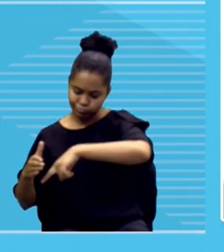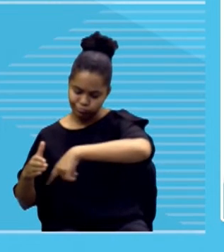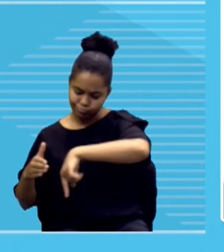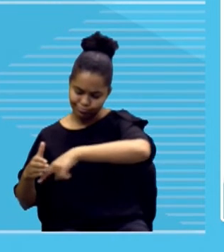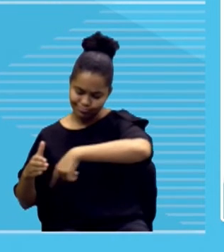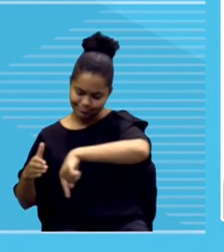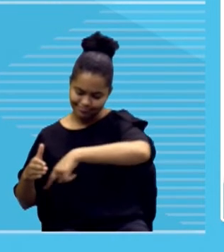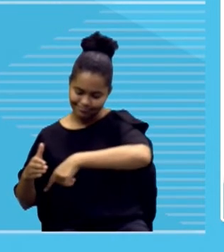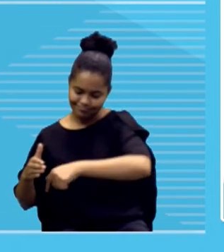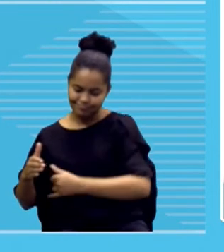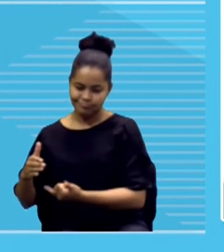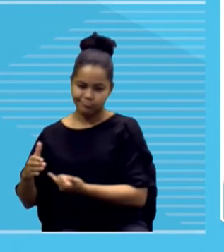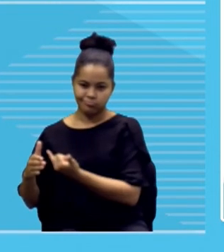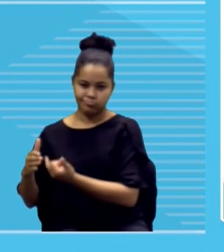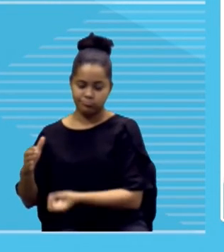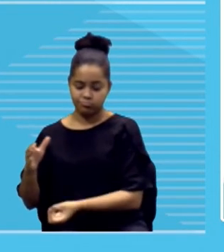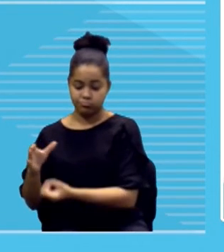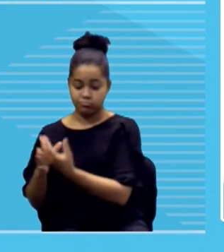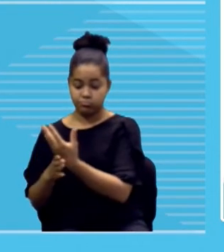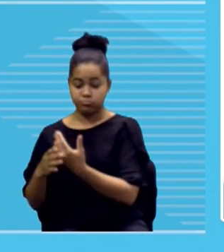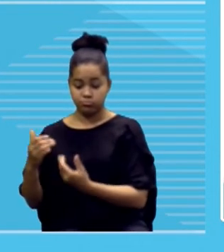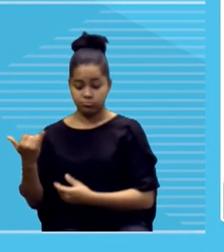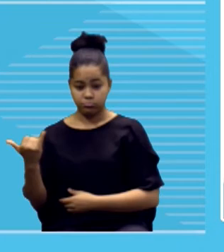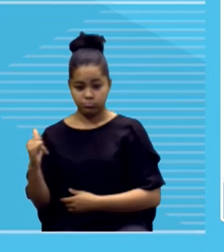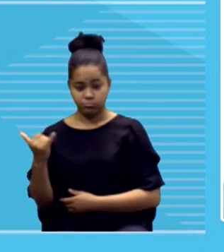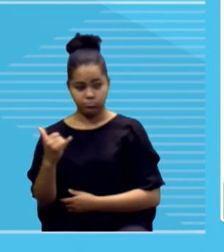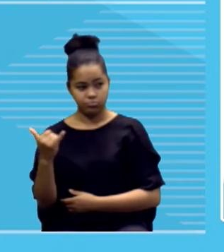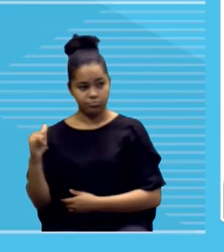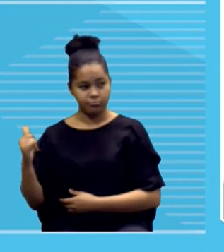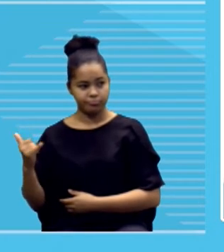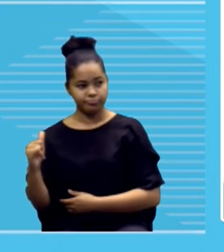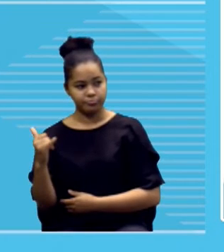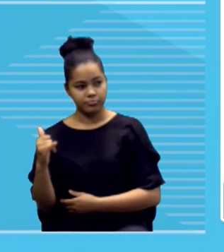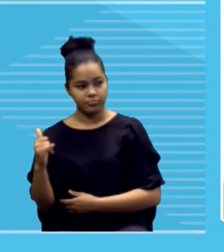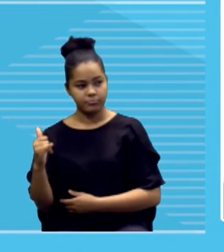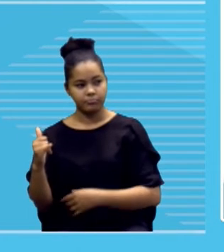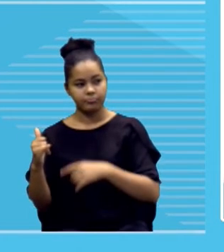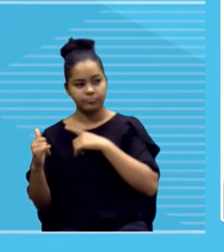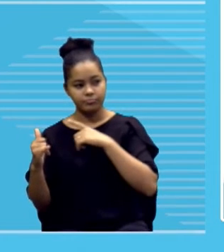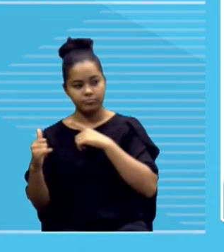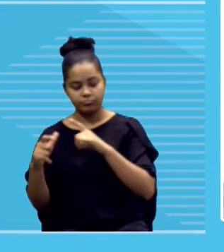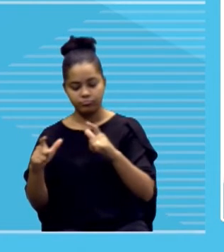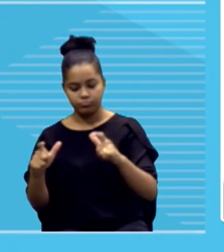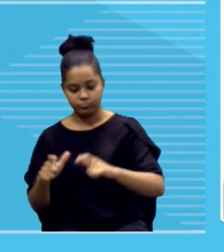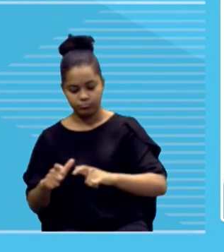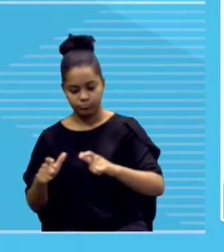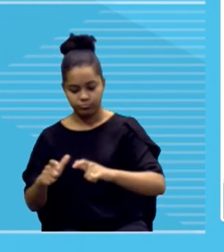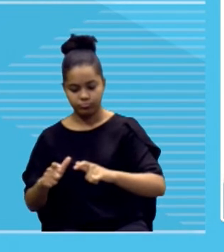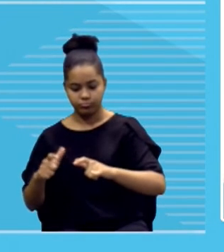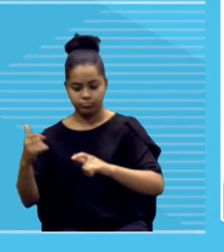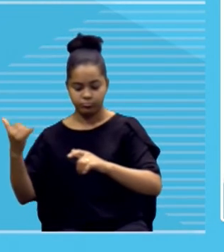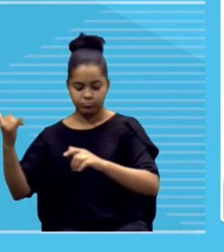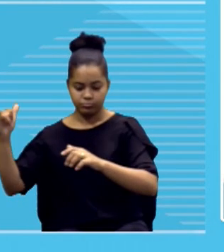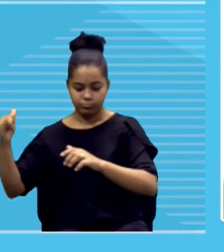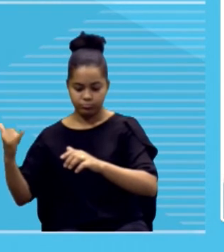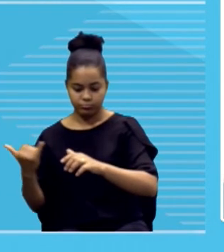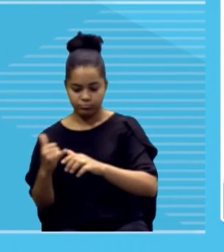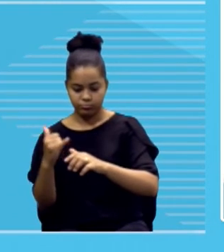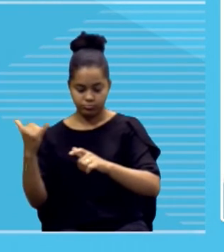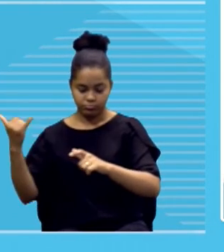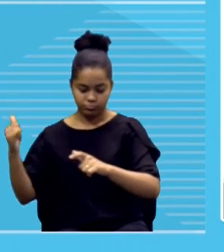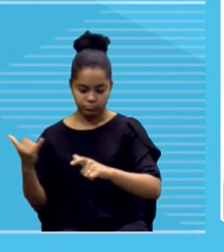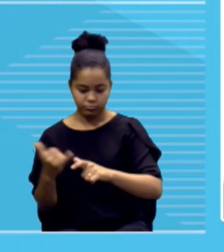produção, você distribui por esses cabos, ó, aqui dentro você tem uma rede de geradores, que vai chegar nessas transmissões. Aí